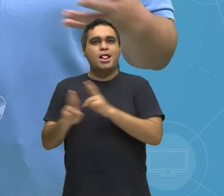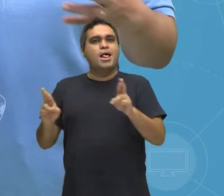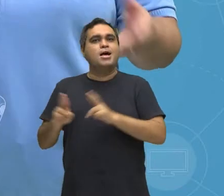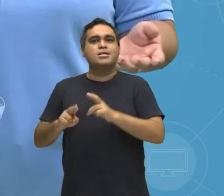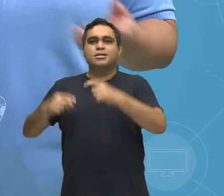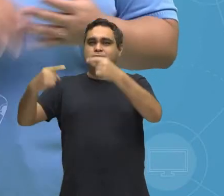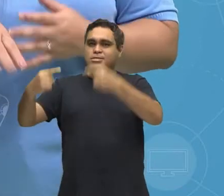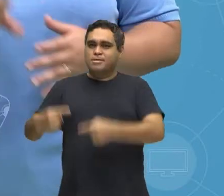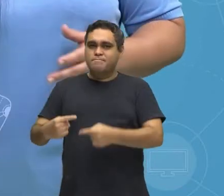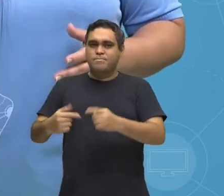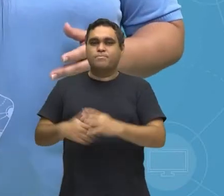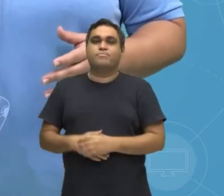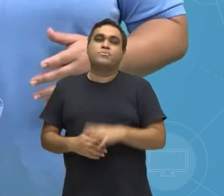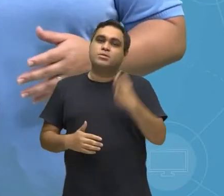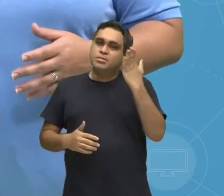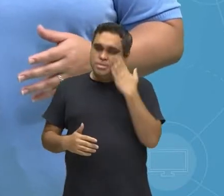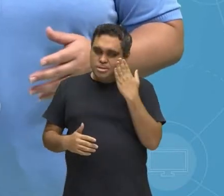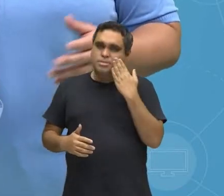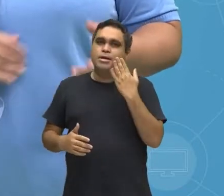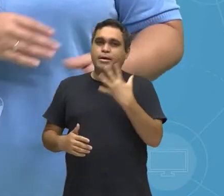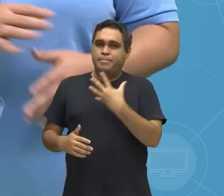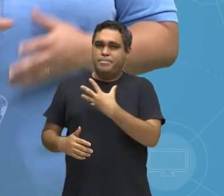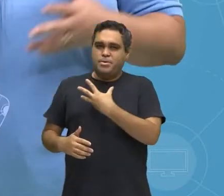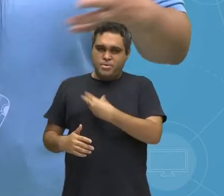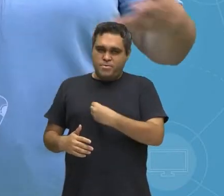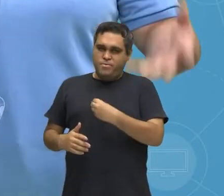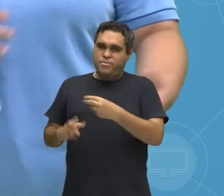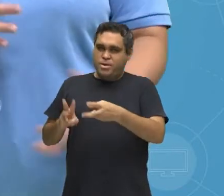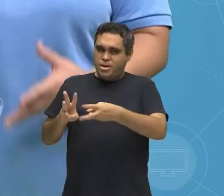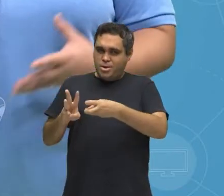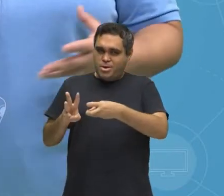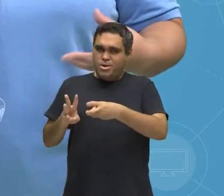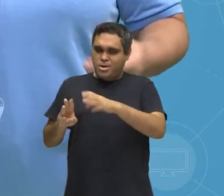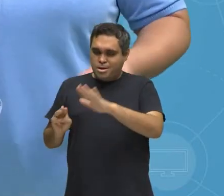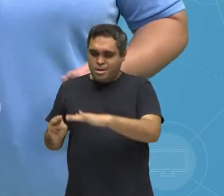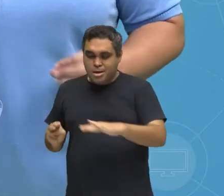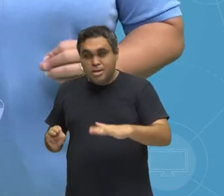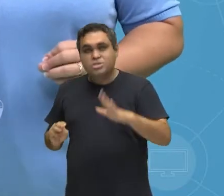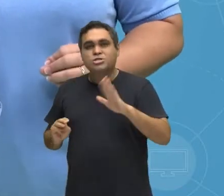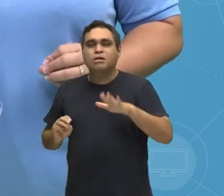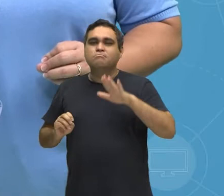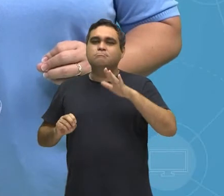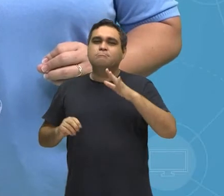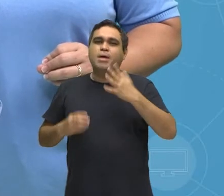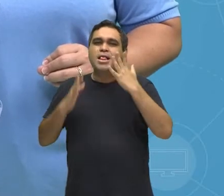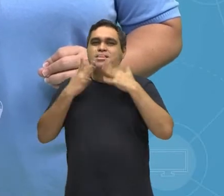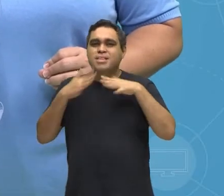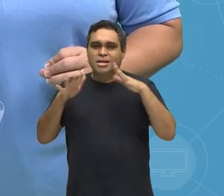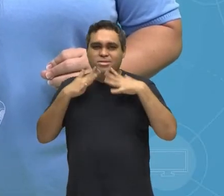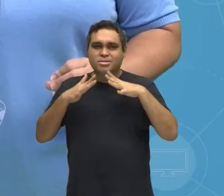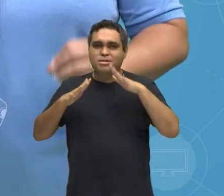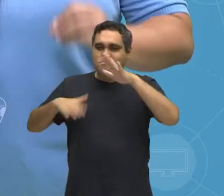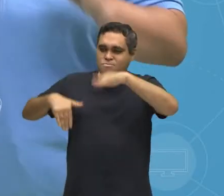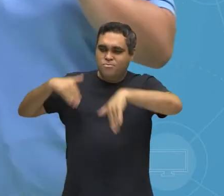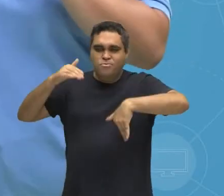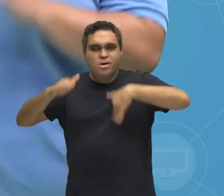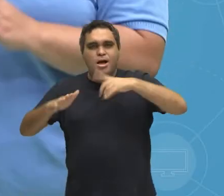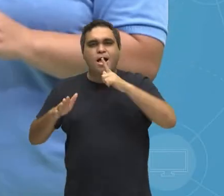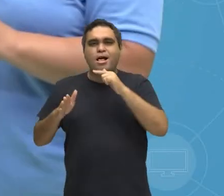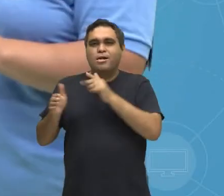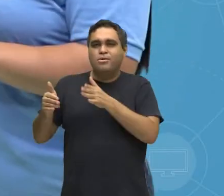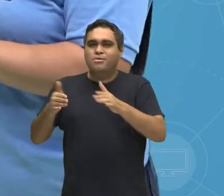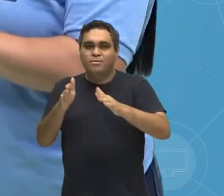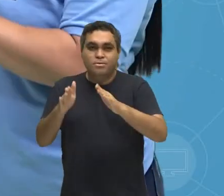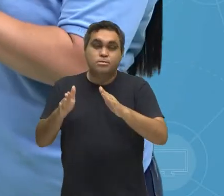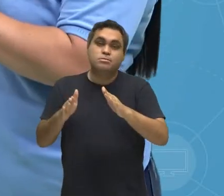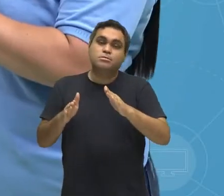as crianças já nascem ali dentro do rio, já vão nadando e conhecendo todo esse meio aquático, certo? Então,